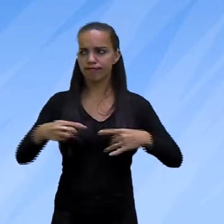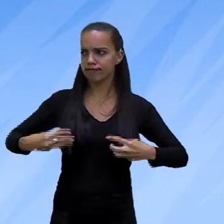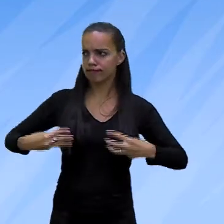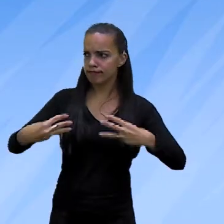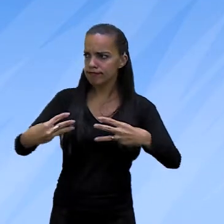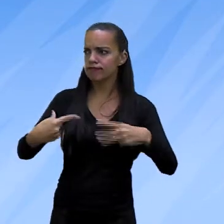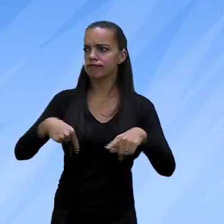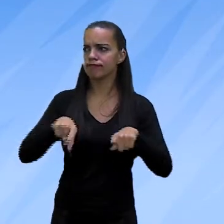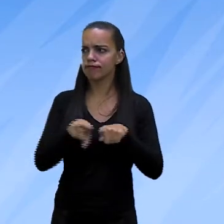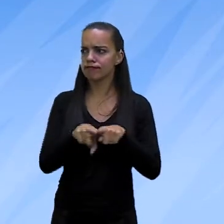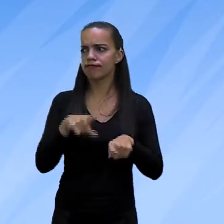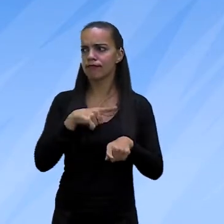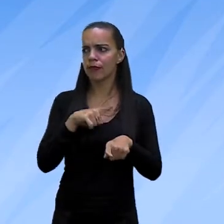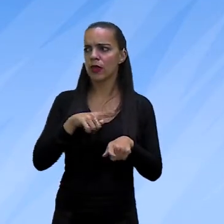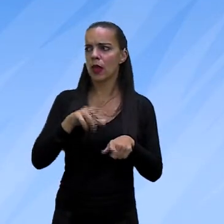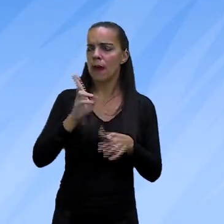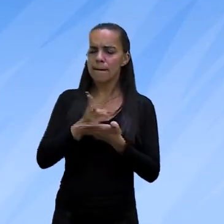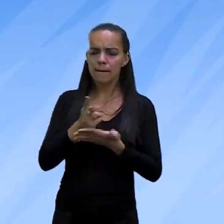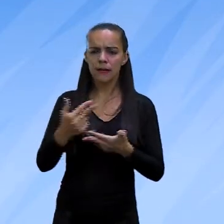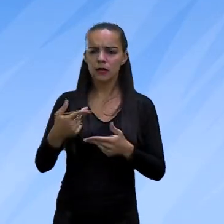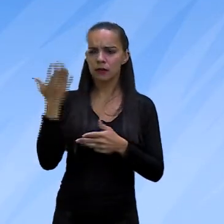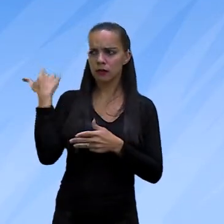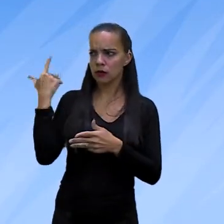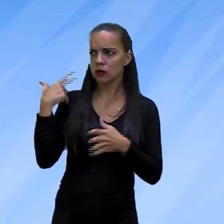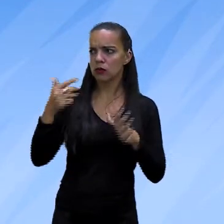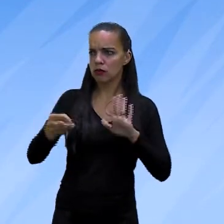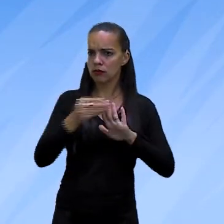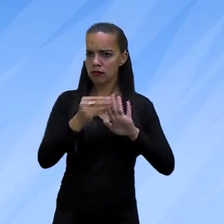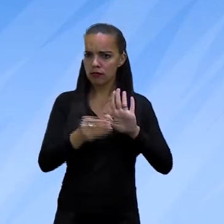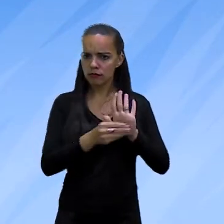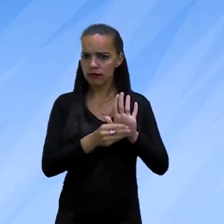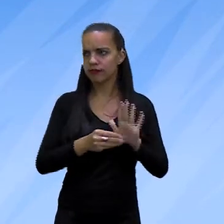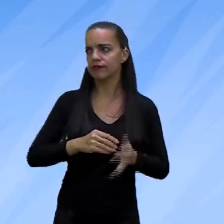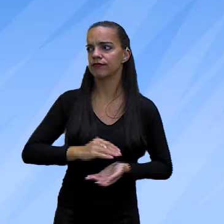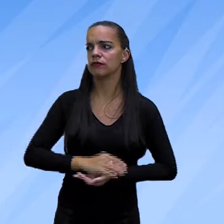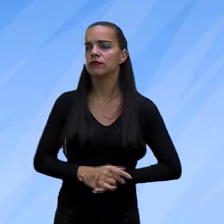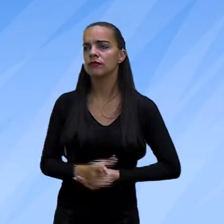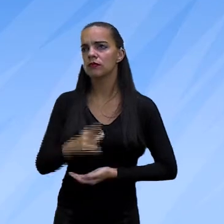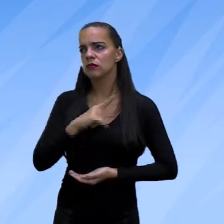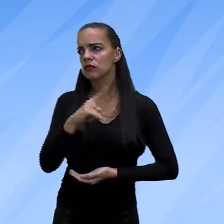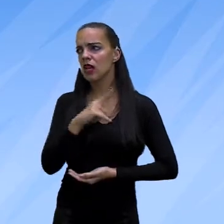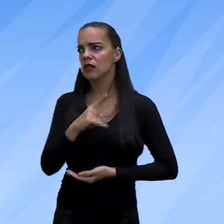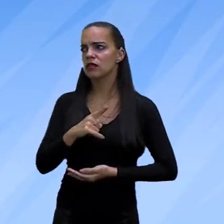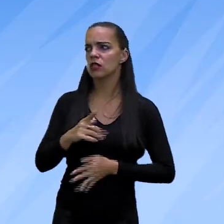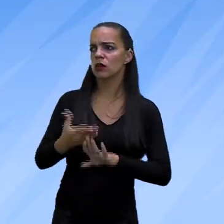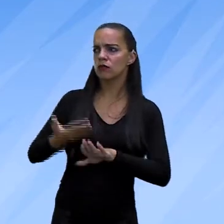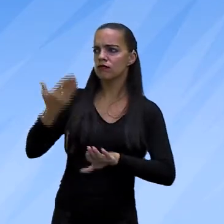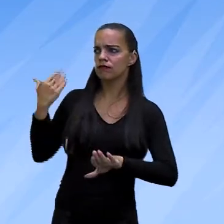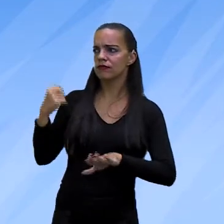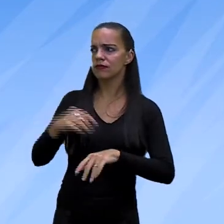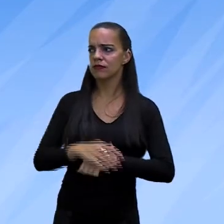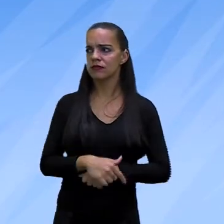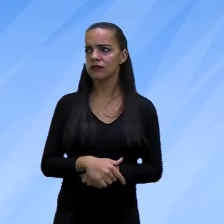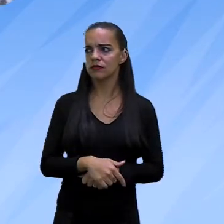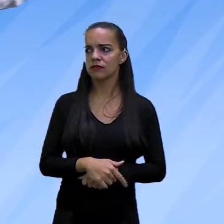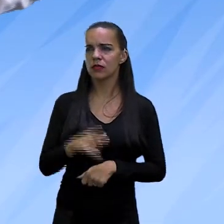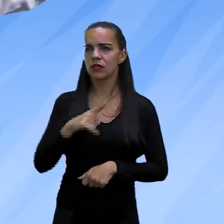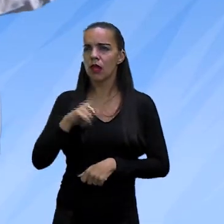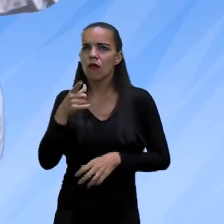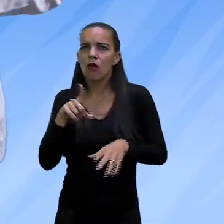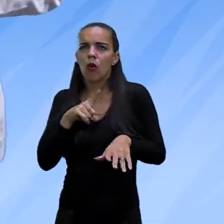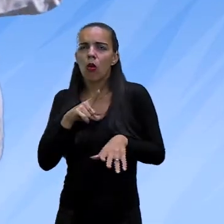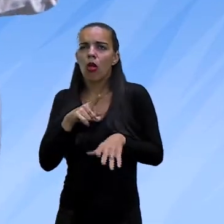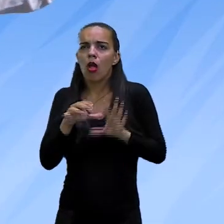aquelas mesmas que colocaram Napoleão no comando, composto por senhores rurais e homens